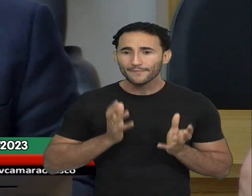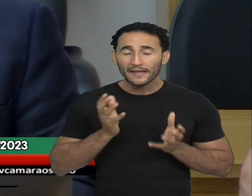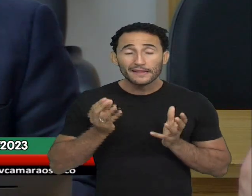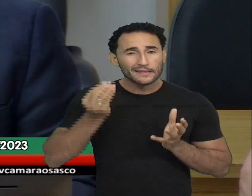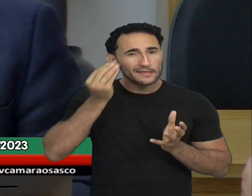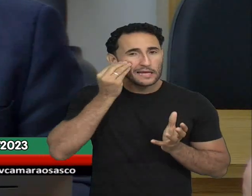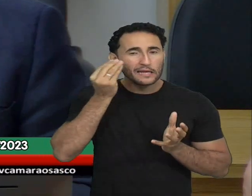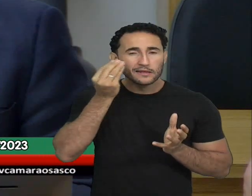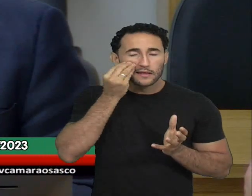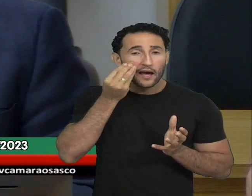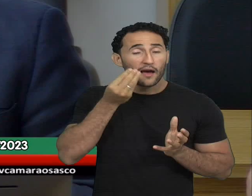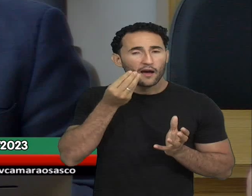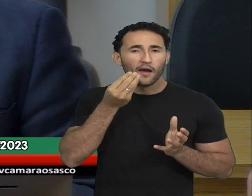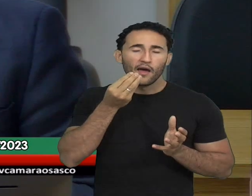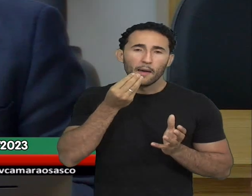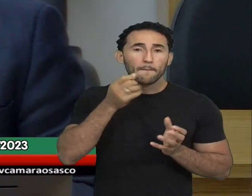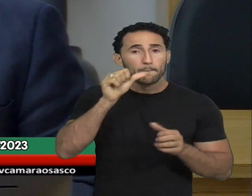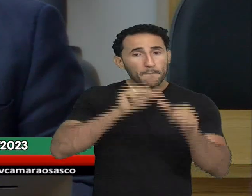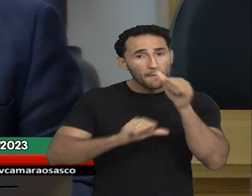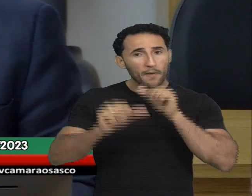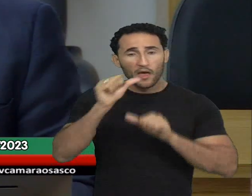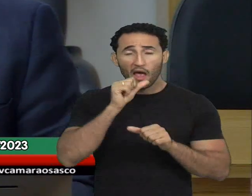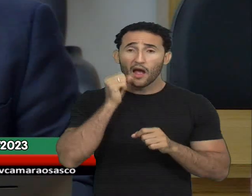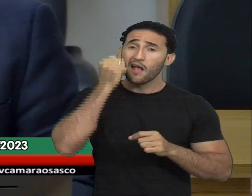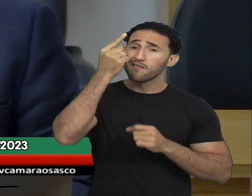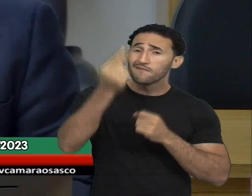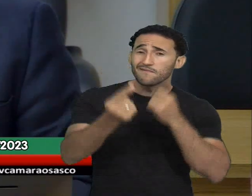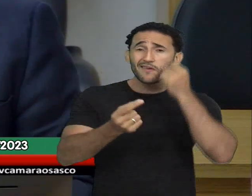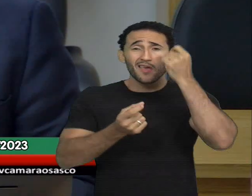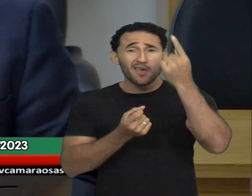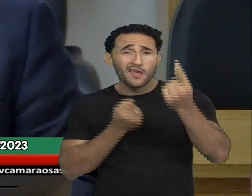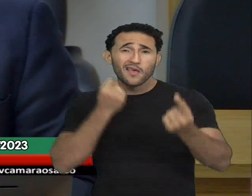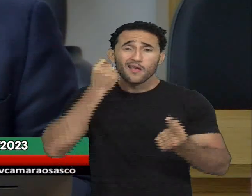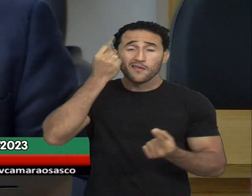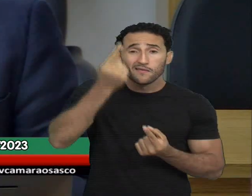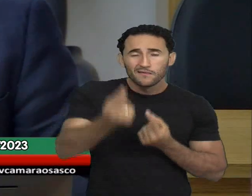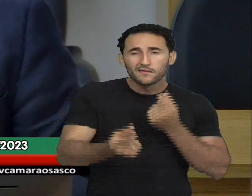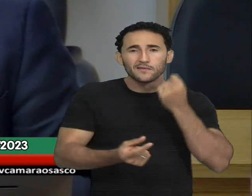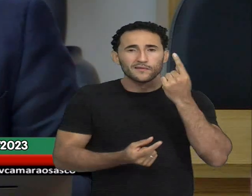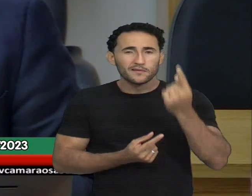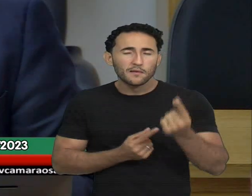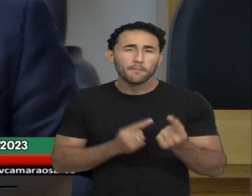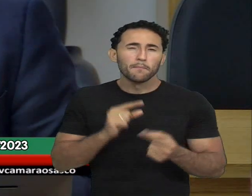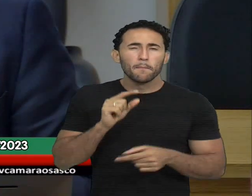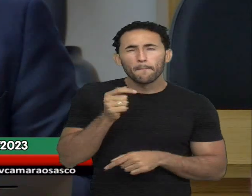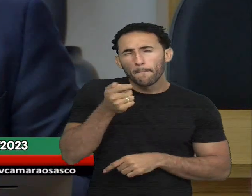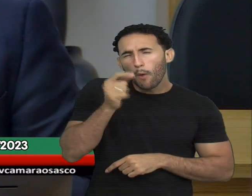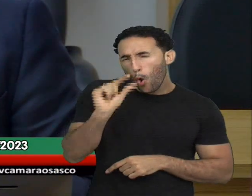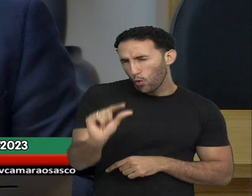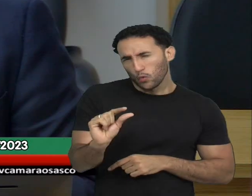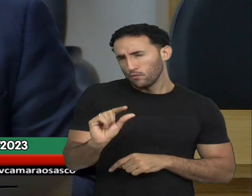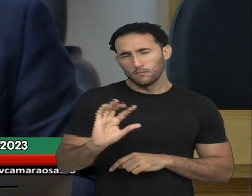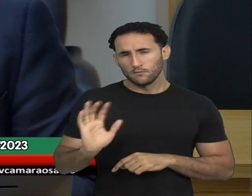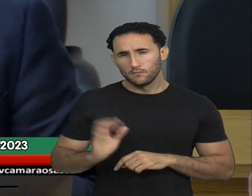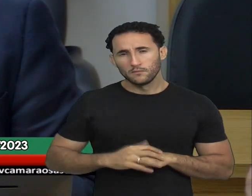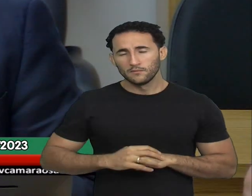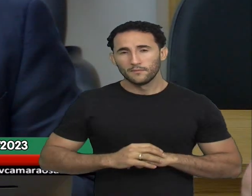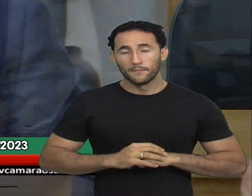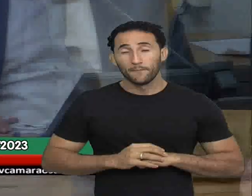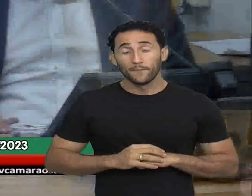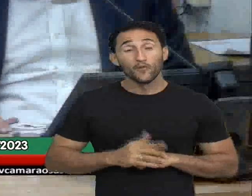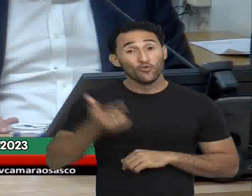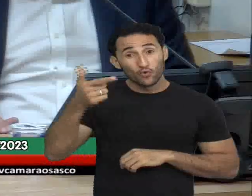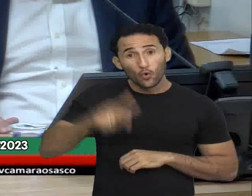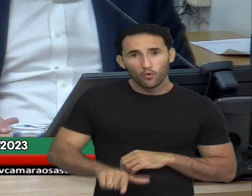tentar fazer o consumo social com o mínimo necessário de bebida alcoólica, né? E mais uma aqui,